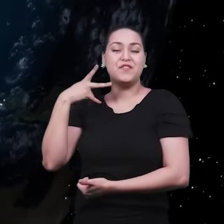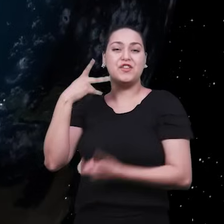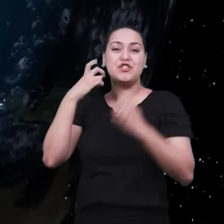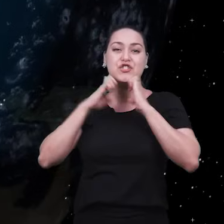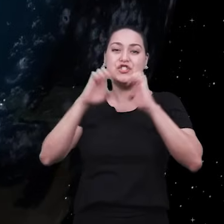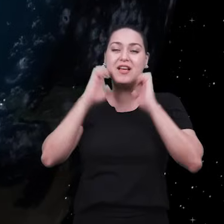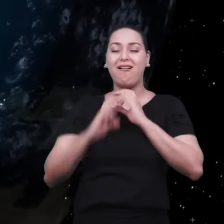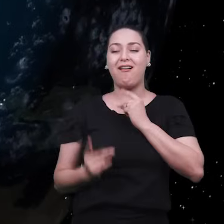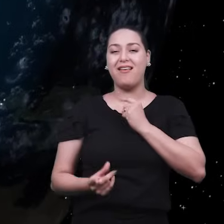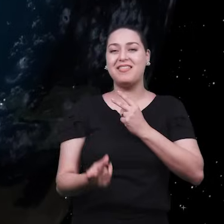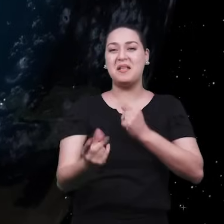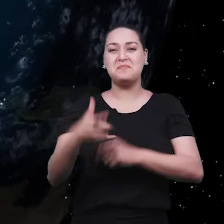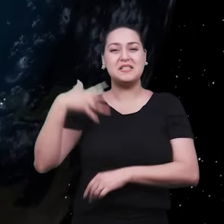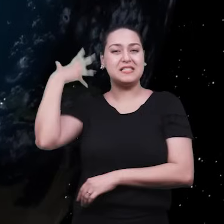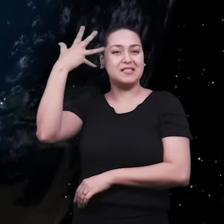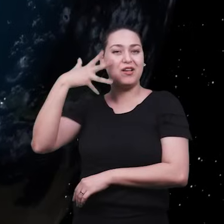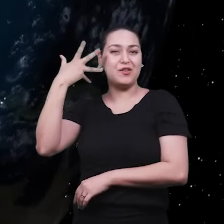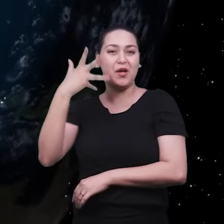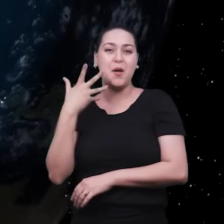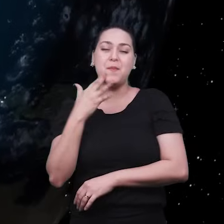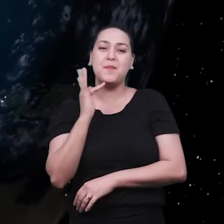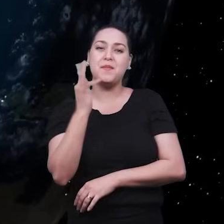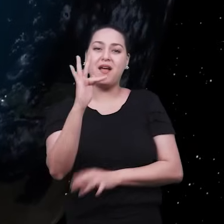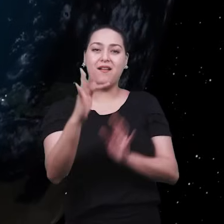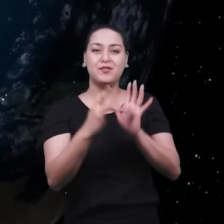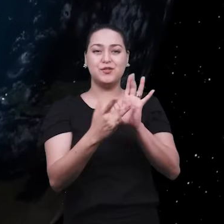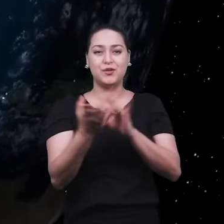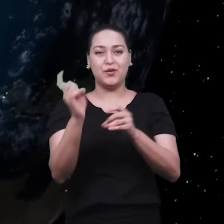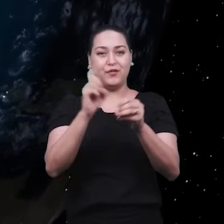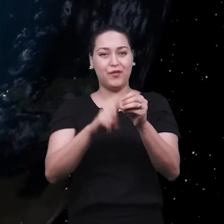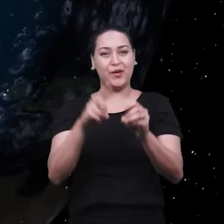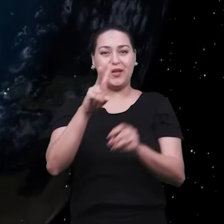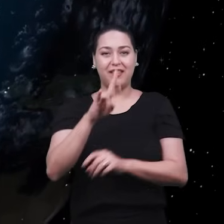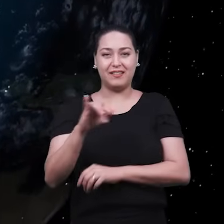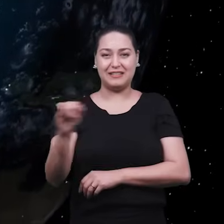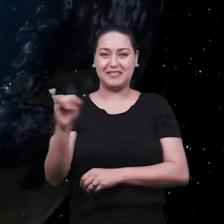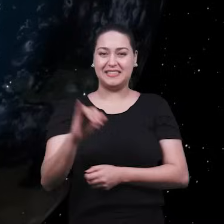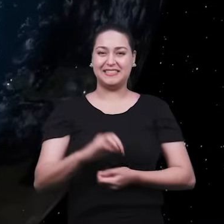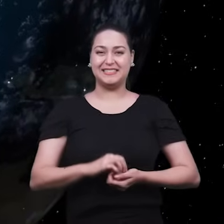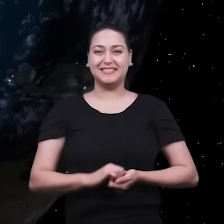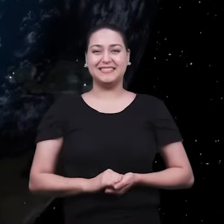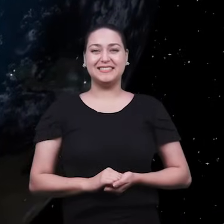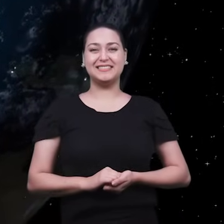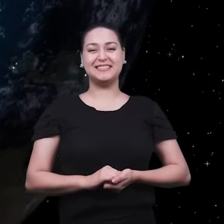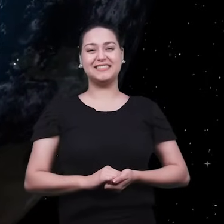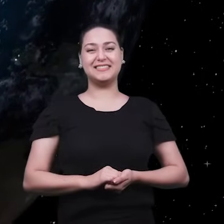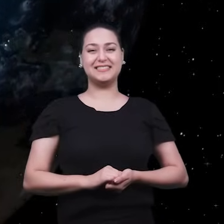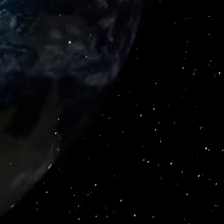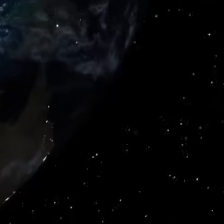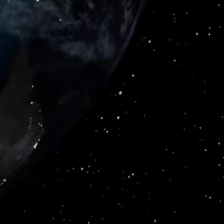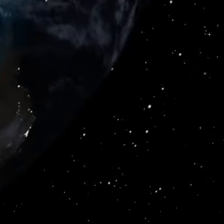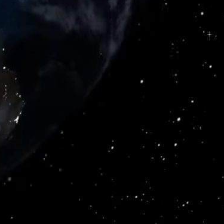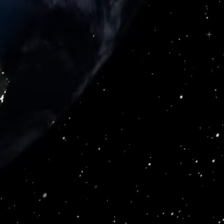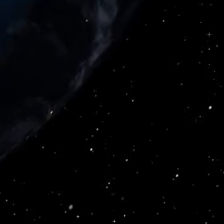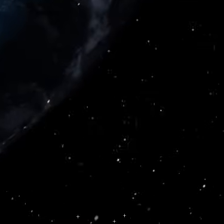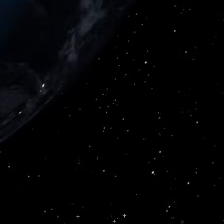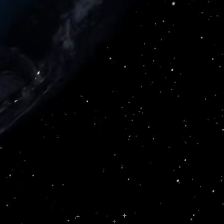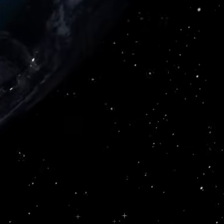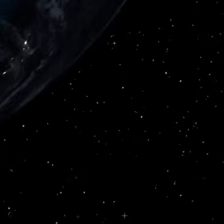alcançadas pelo Evangelho Eterno e pela mensagem da breve volta do Senhor Jesus.